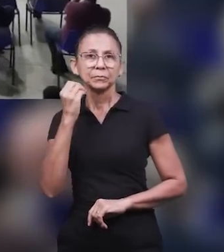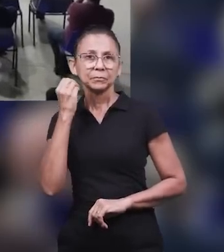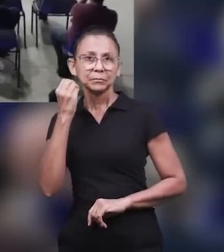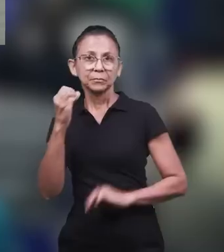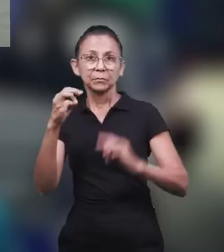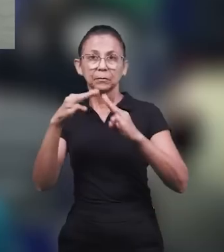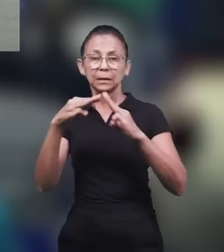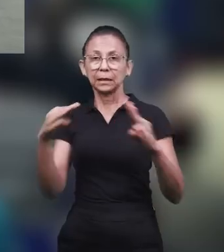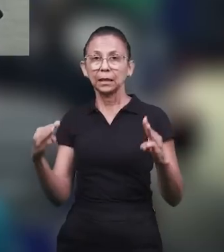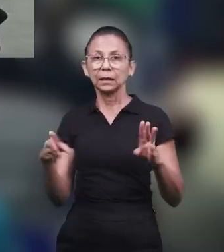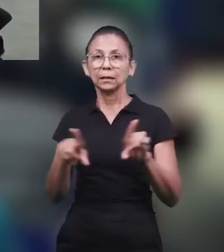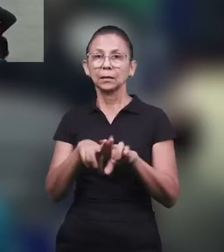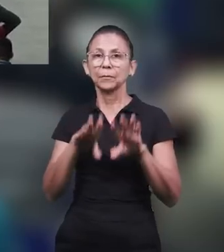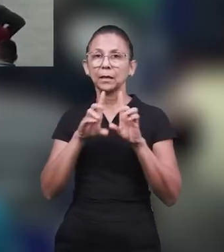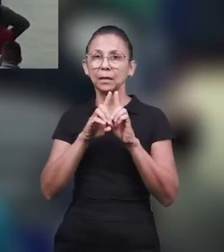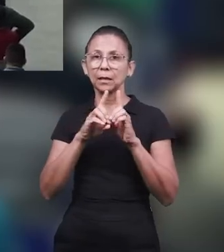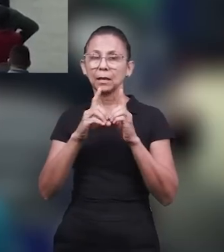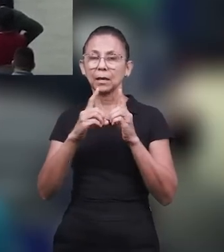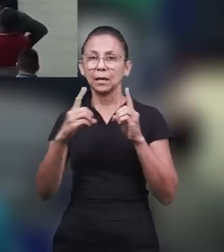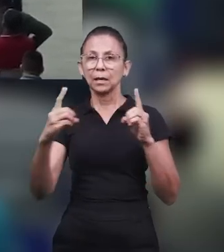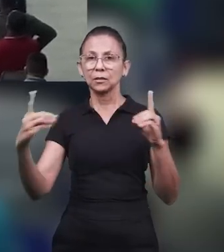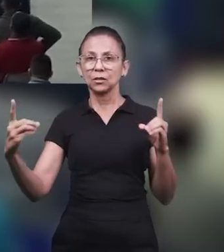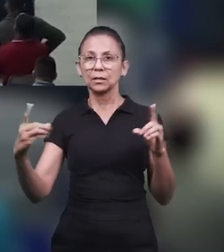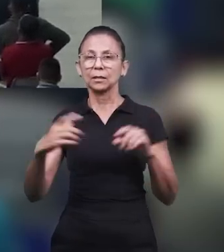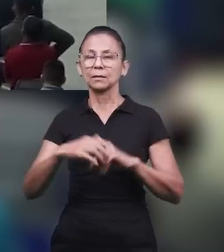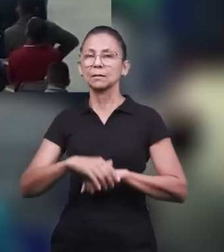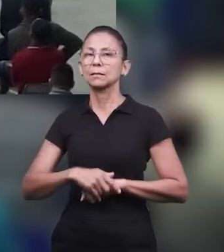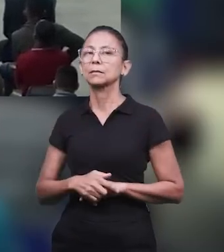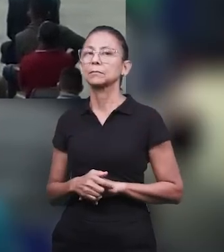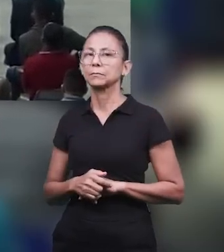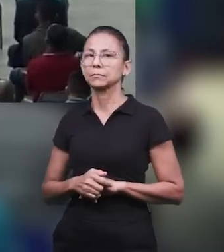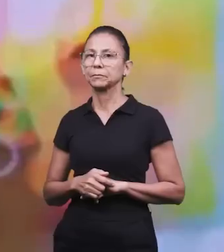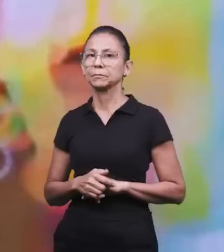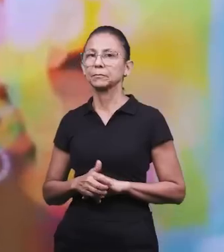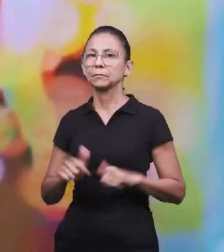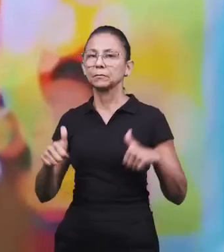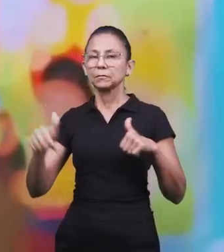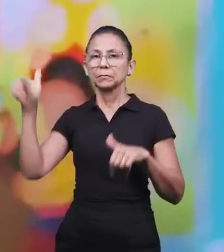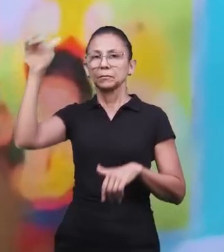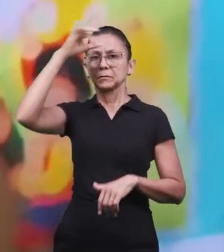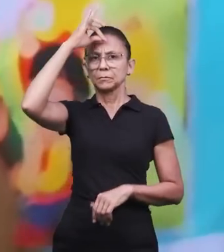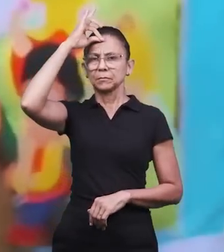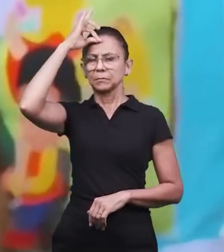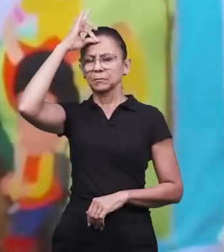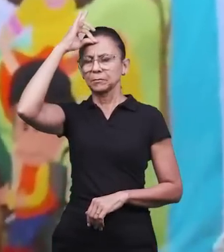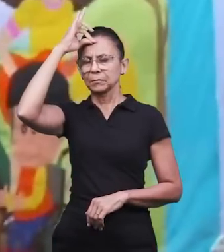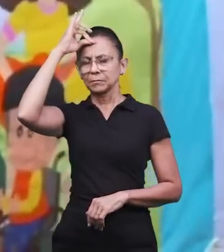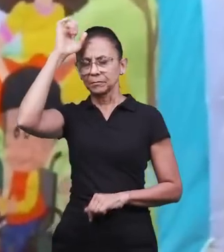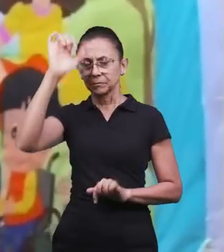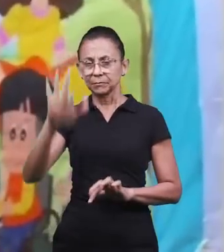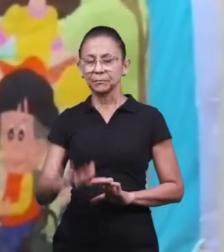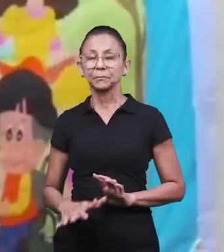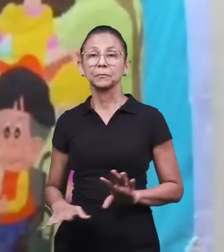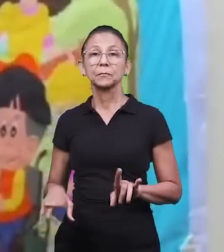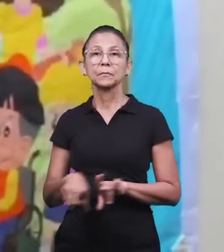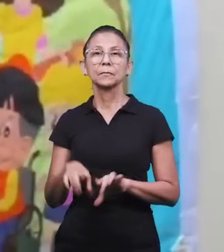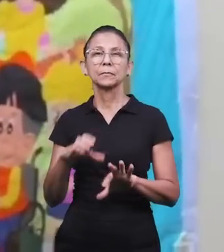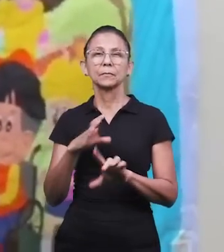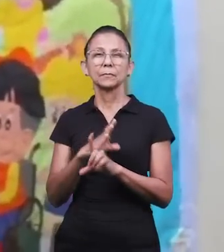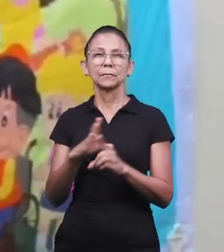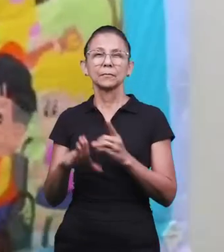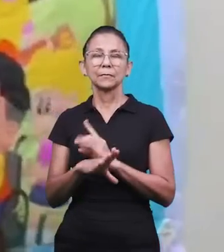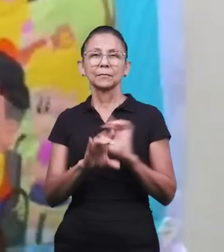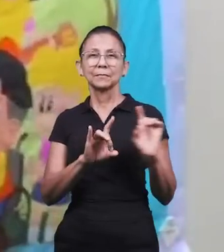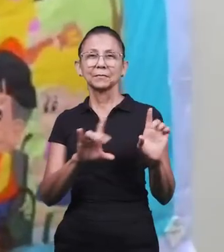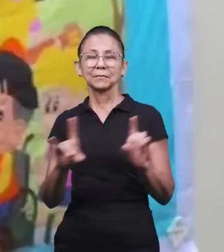virtual, e todos foram aperfeiçoados pela ação do Espírito Santo. E lá em Campina Grande ainda houve um culto especial do trabalho